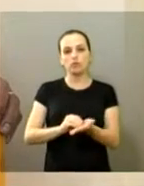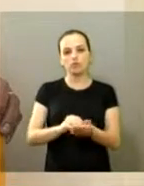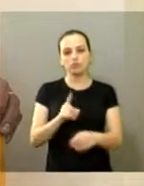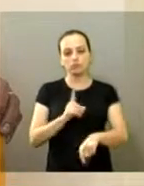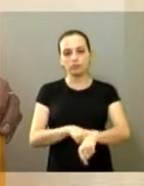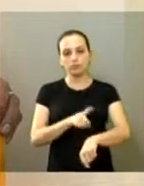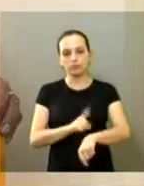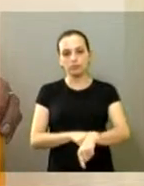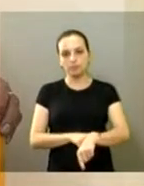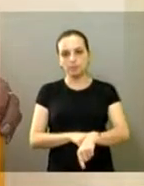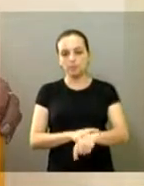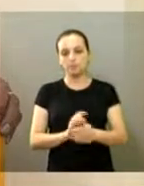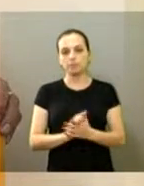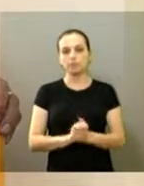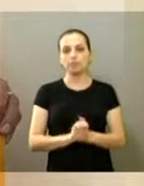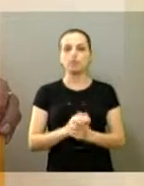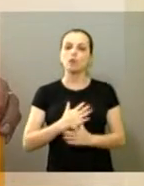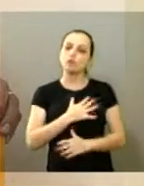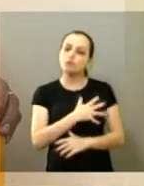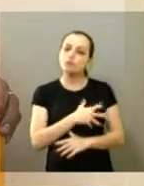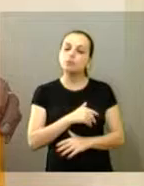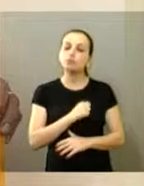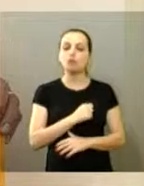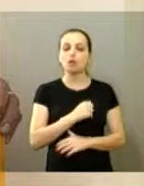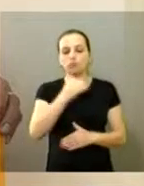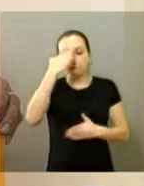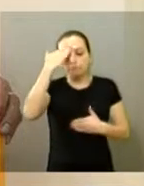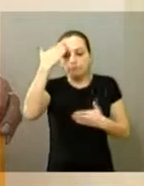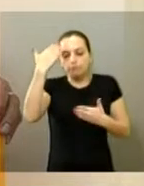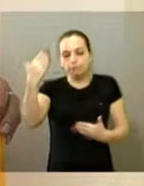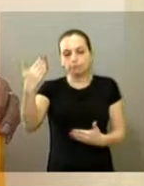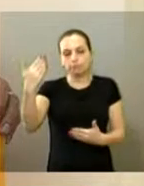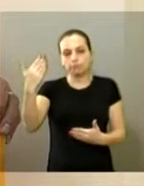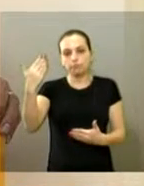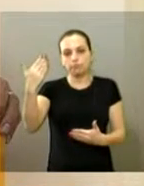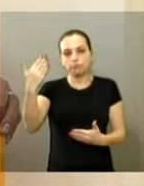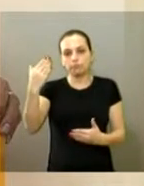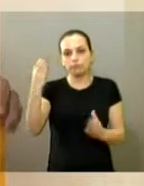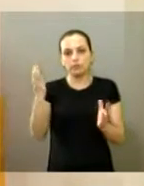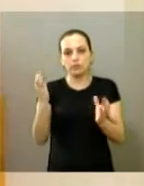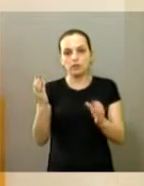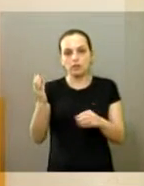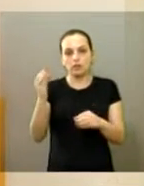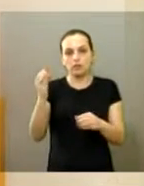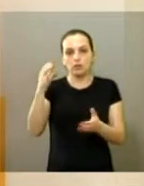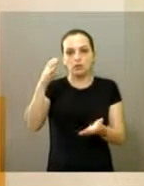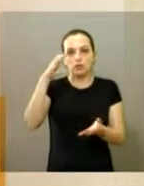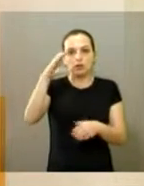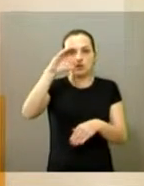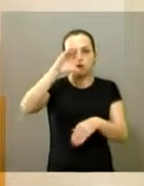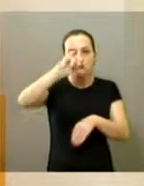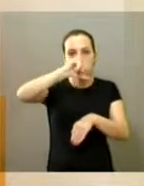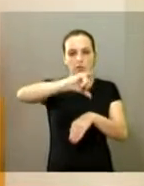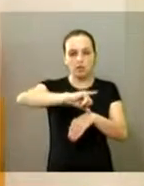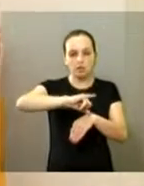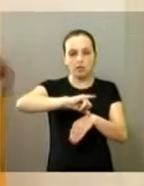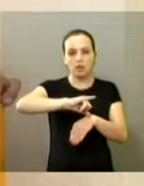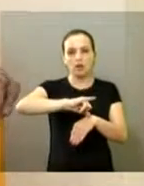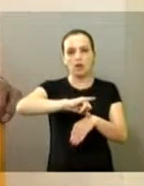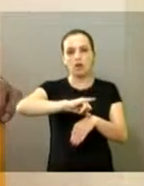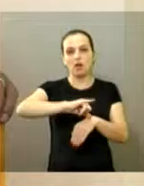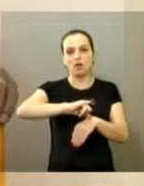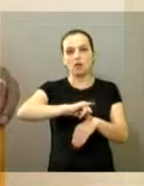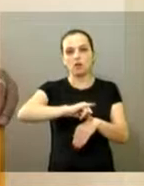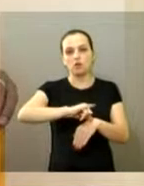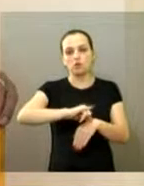tempo. Eu gostaria de agradecer a Central de Penas Alternativas. O que é